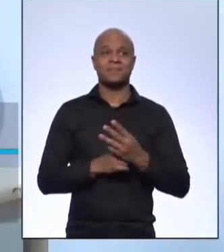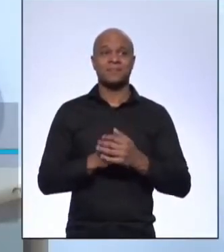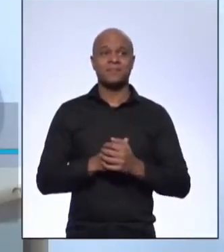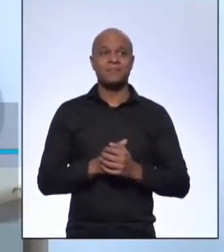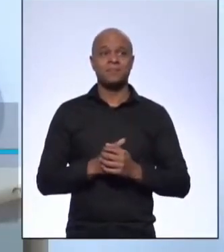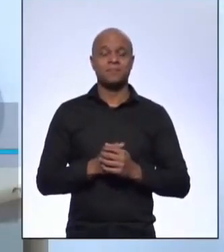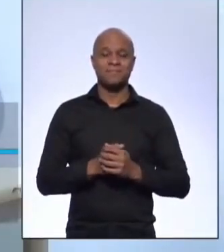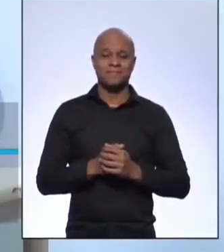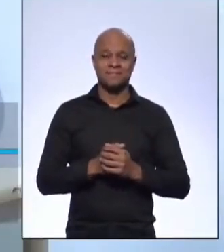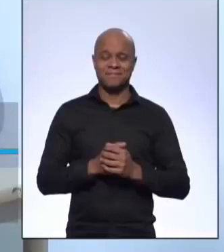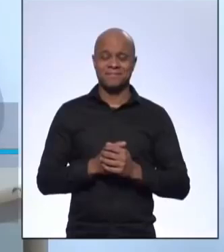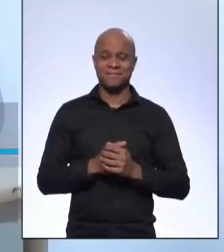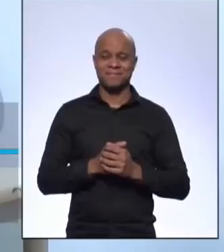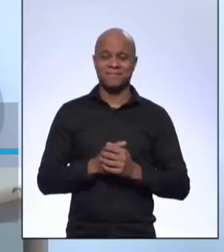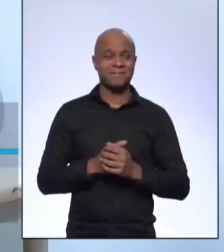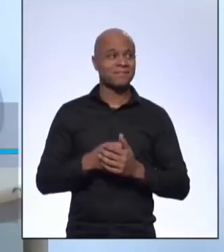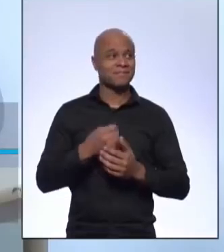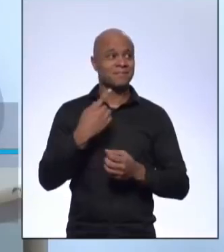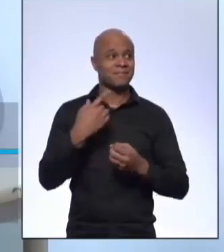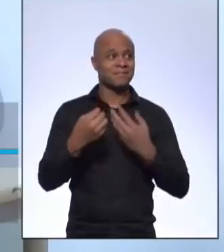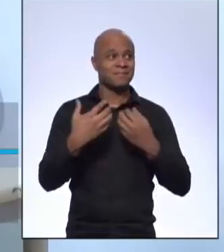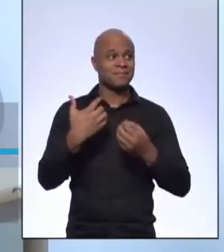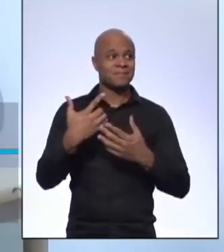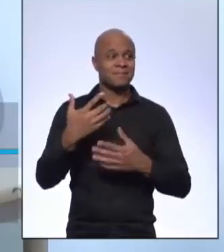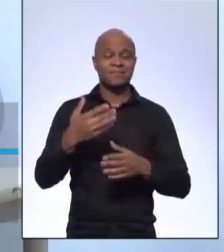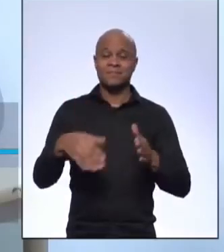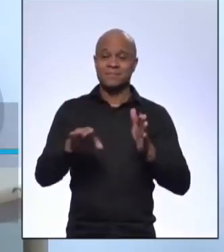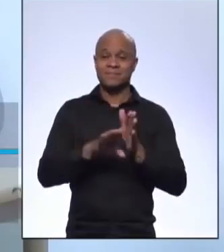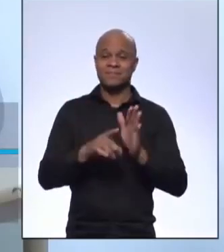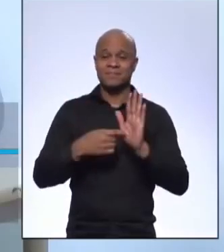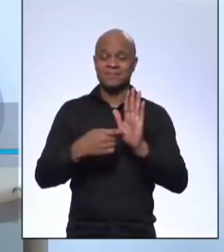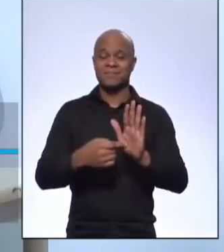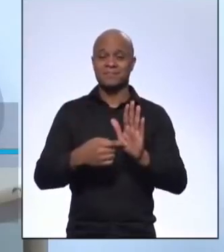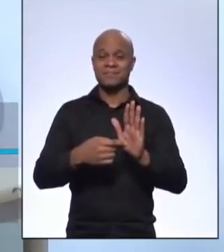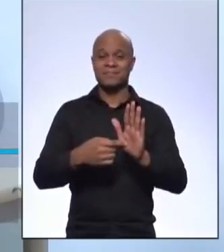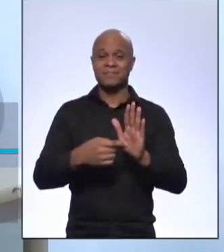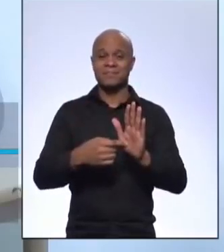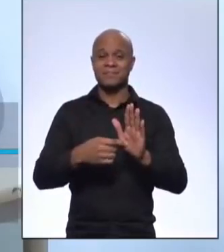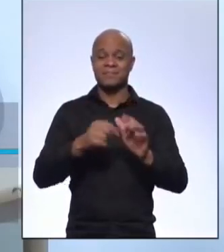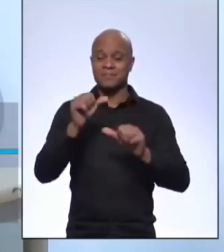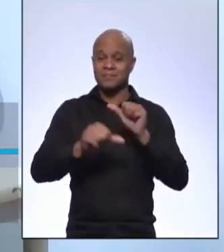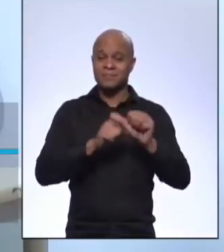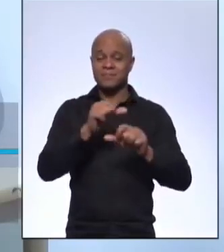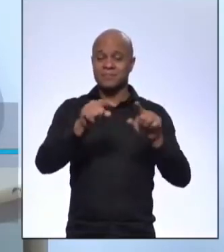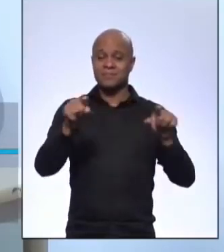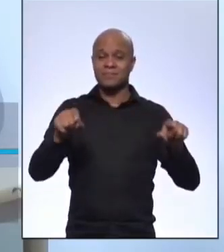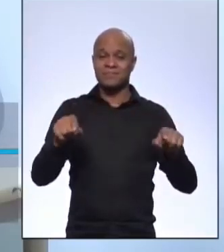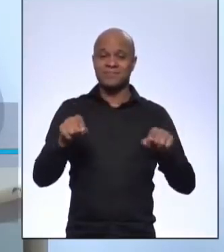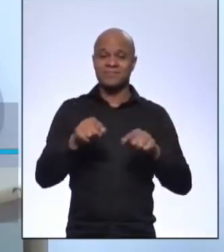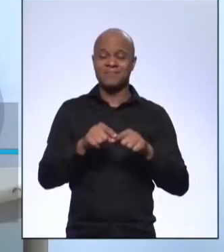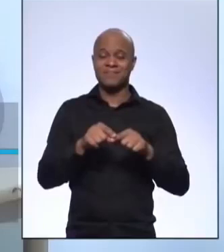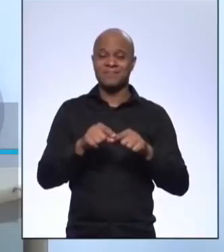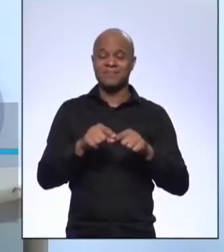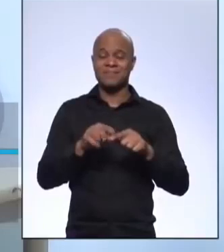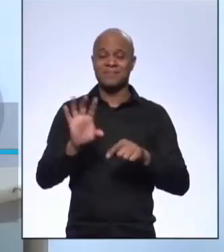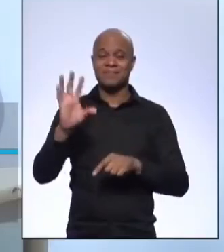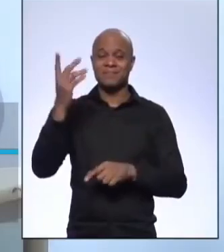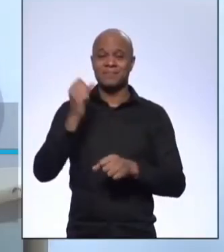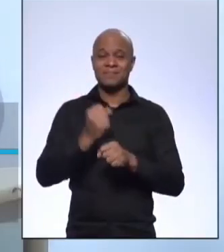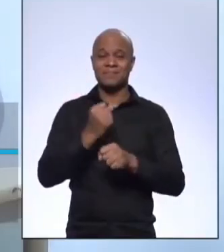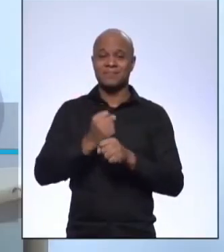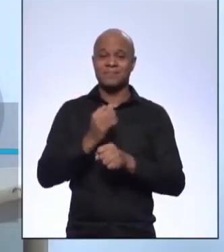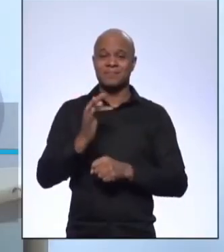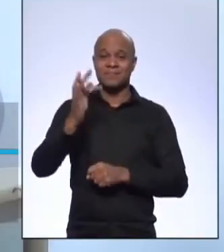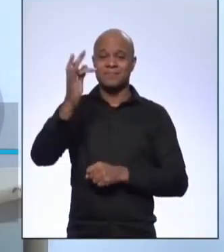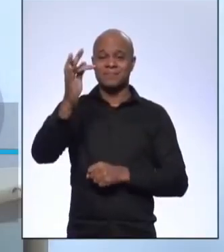mais recentes, é provável que essa transformação territorial ocorra nos próximos anos? Essa terceira questão realmente ficou